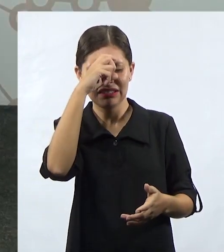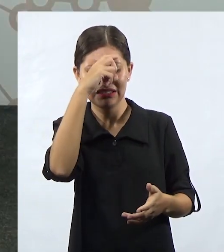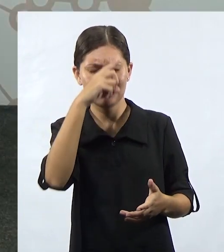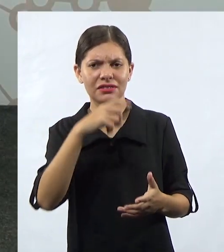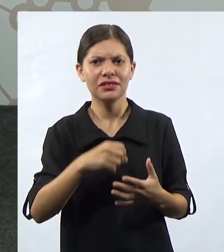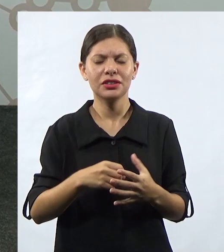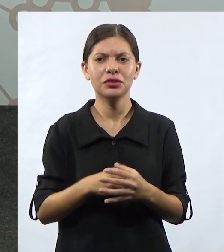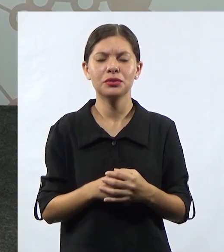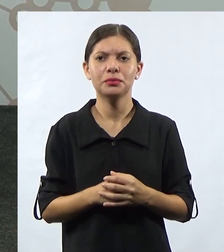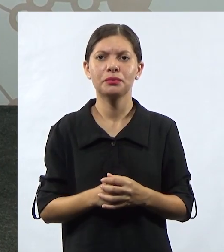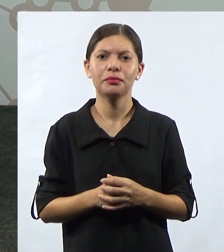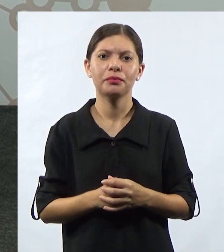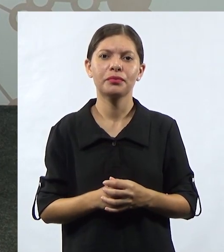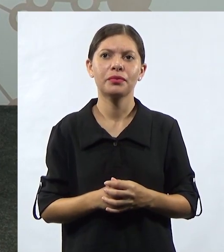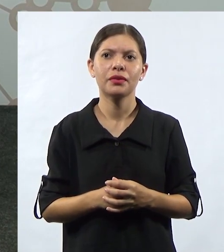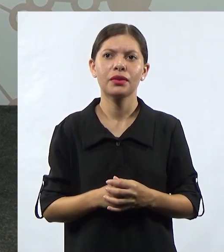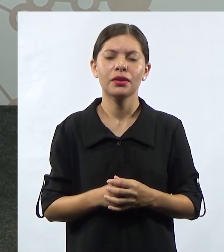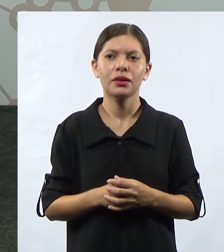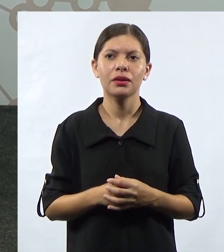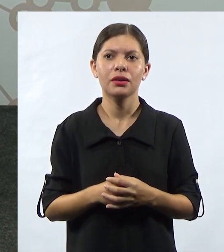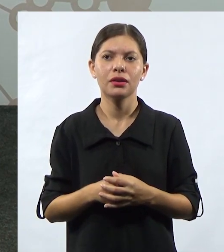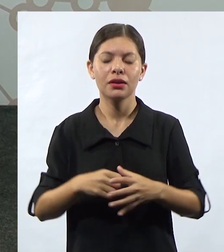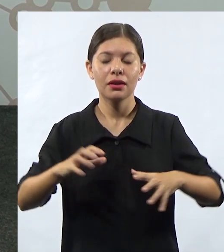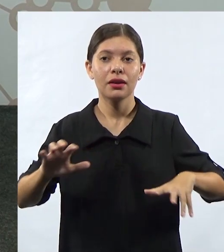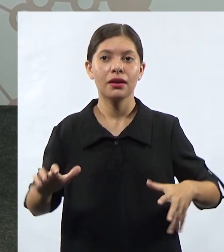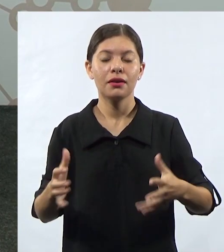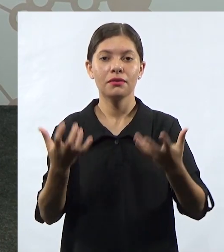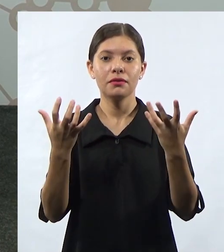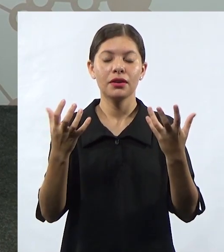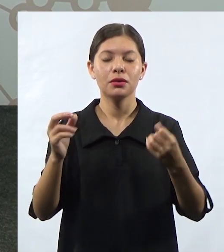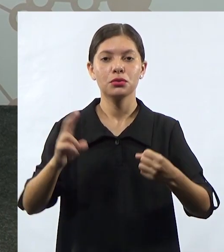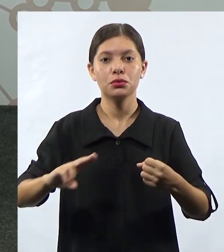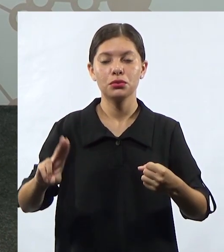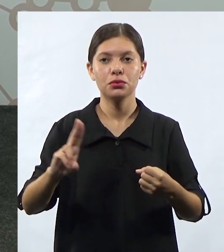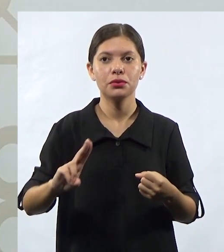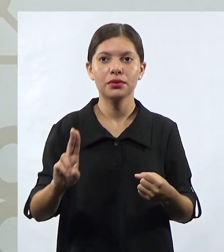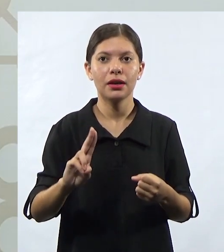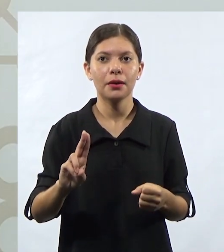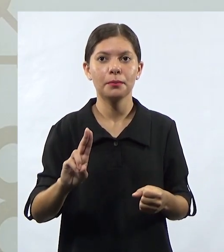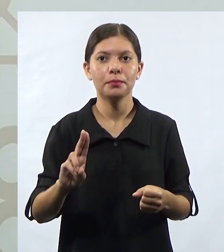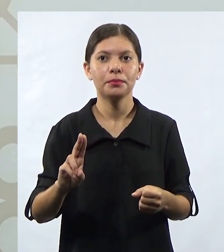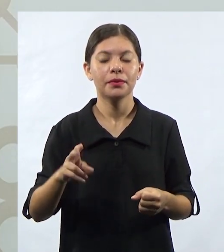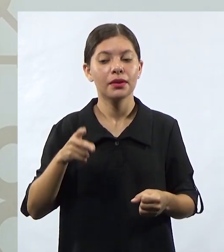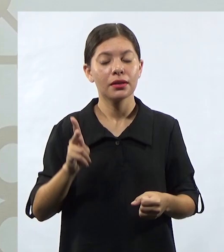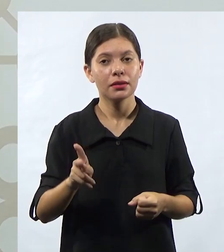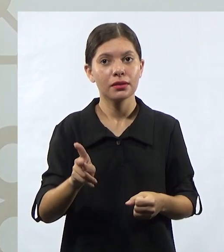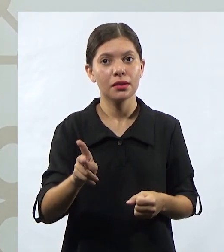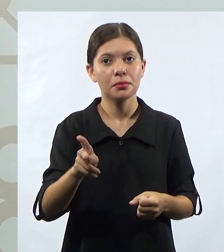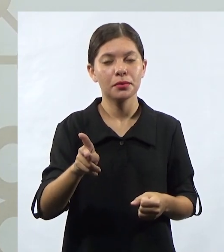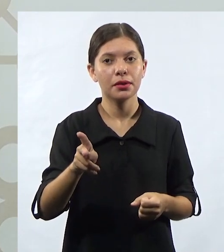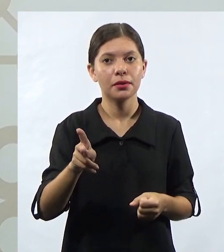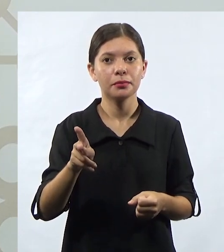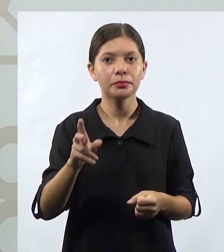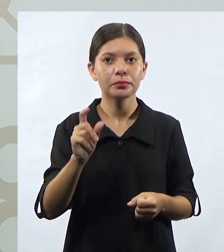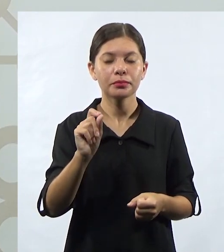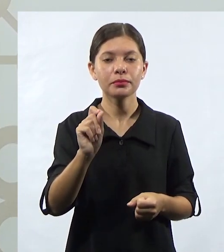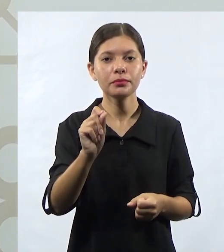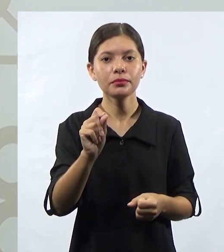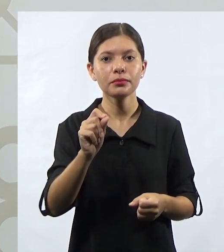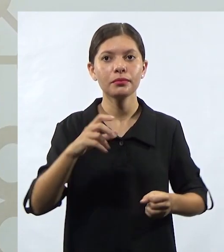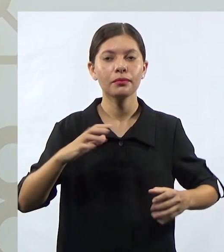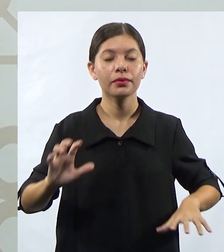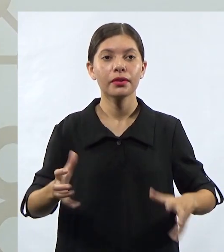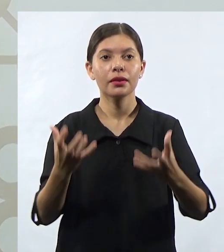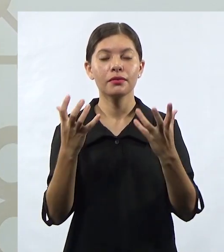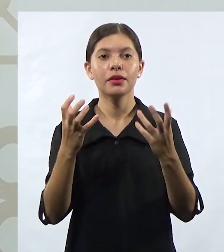do período. E se eu for usar eventos, marcar eventos, eu sempre não... se tiverem